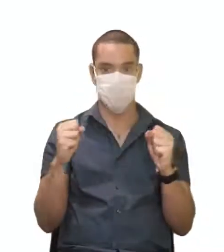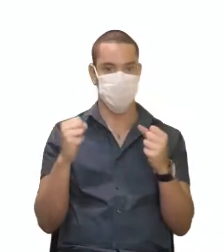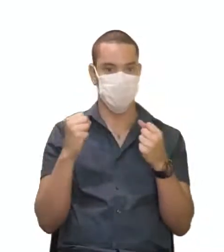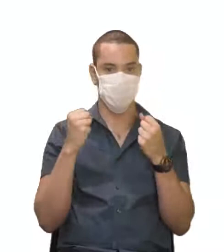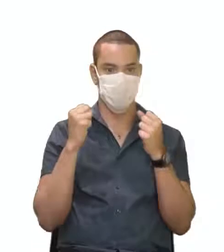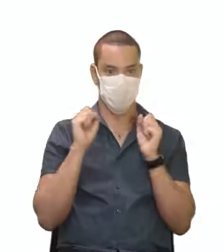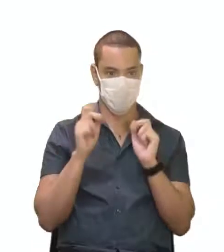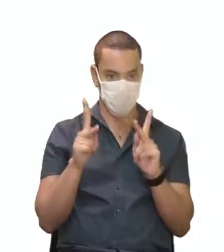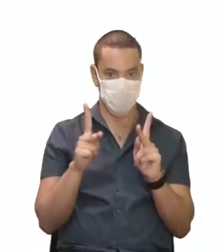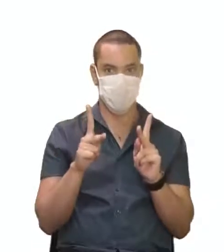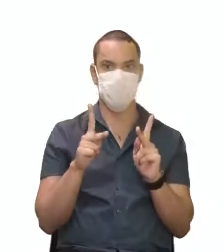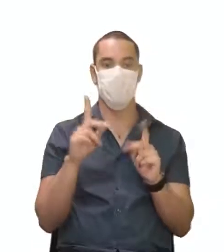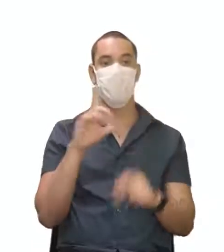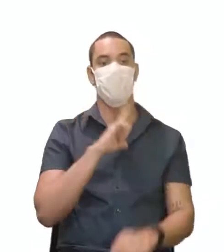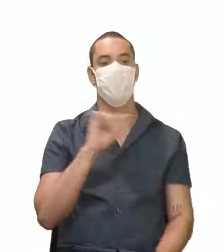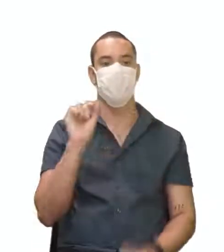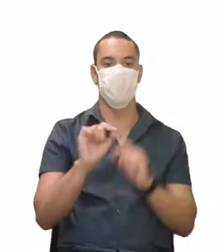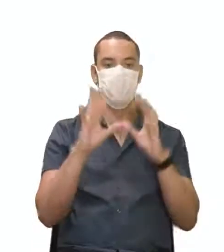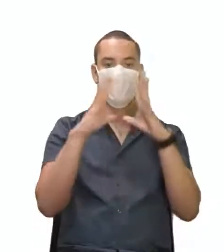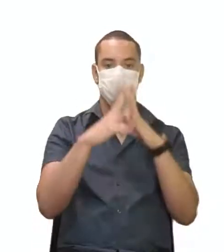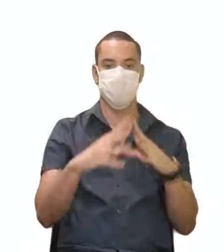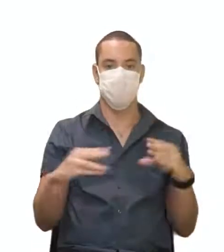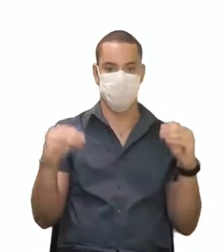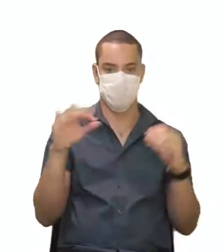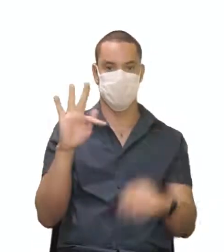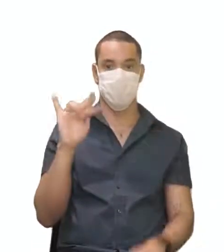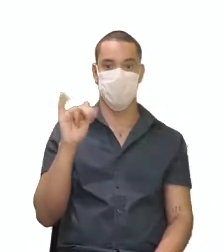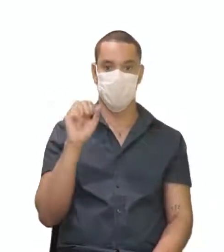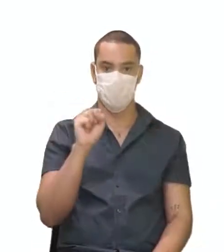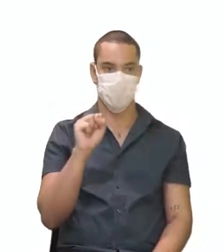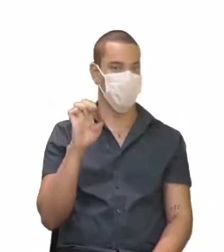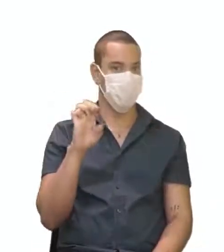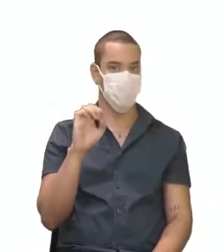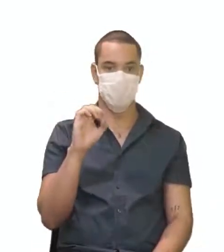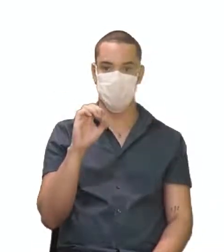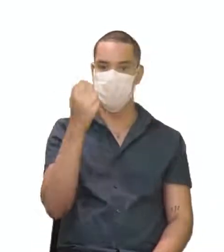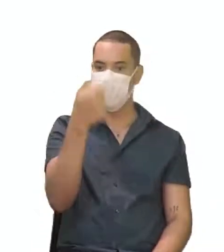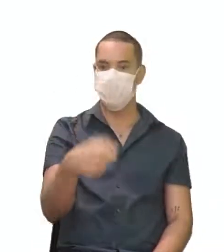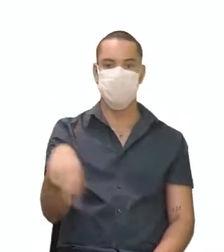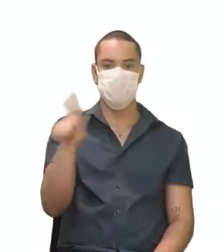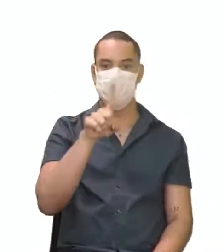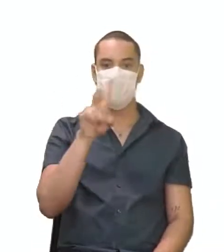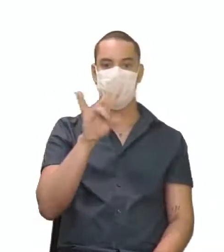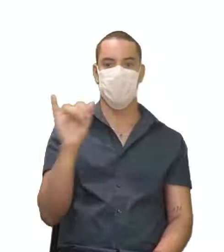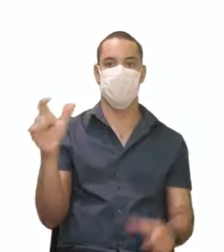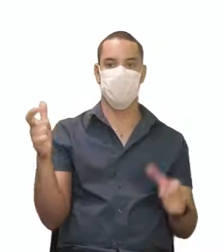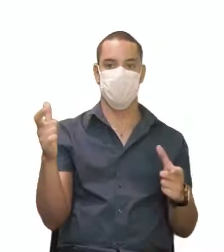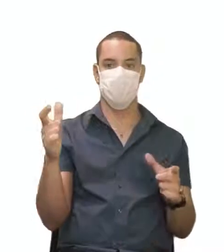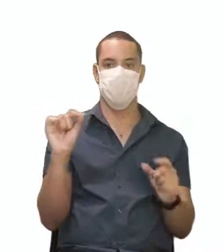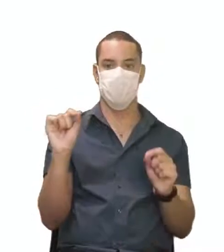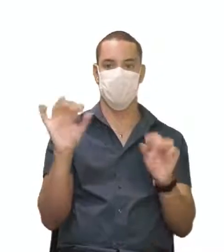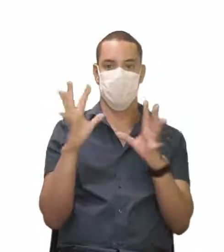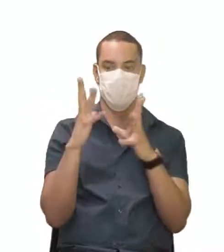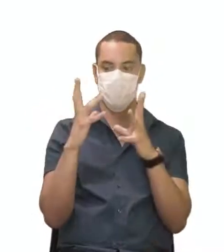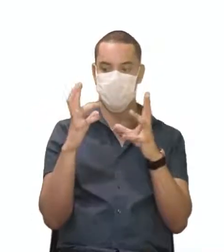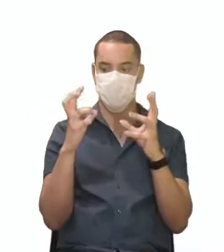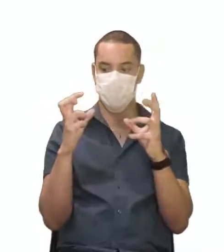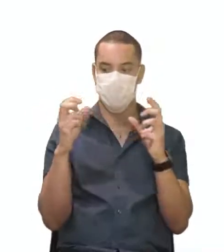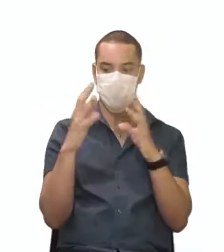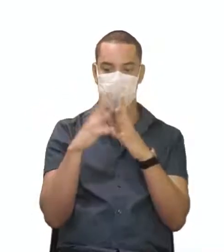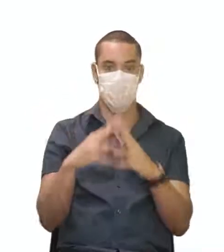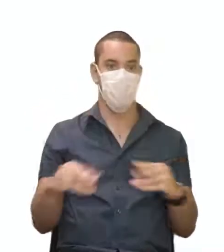tudo certo. Você vai ter o desaparecimento desse fuso, não vai mais precisar do fuso, então ele vai regredindo, ó. Tá?